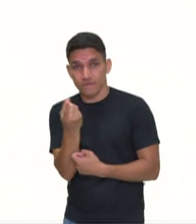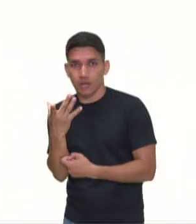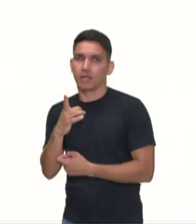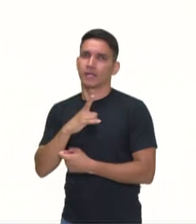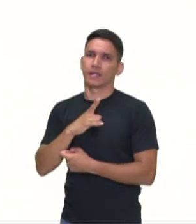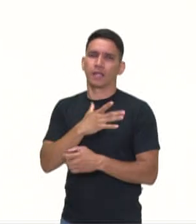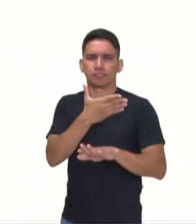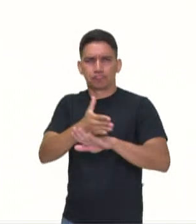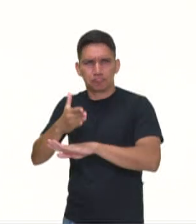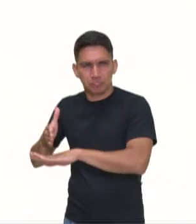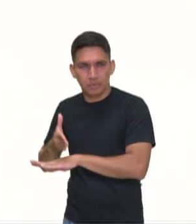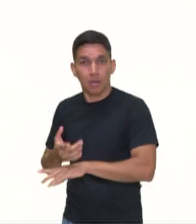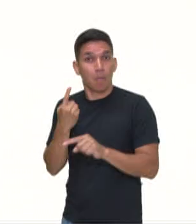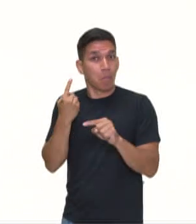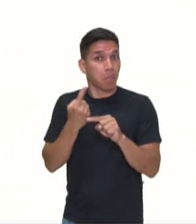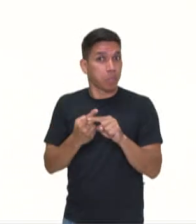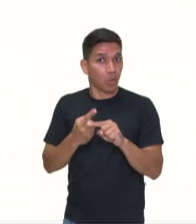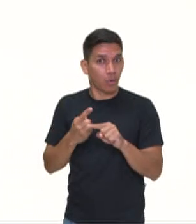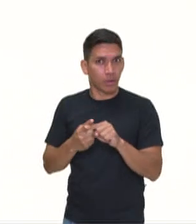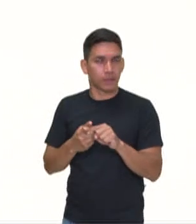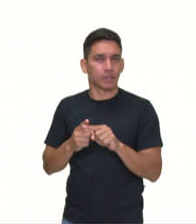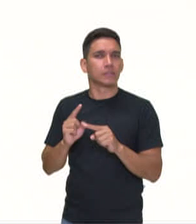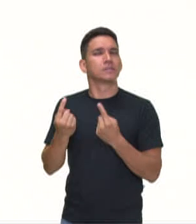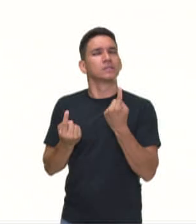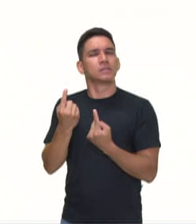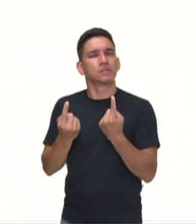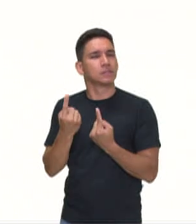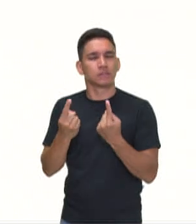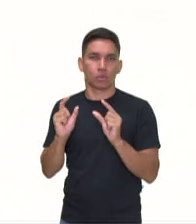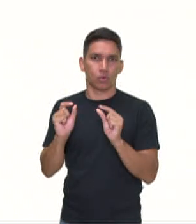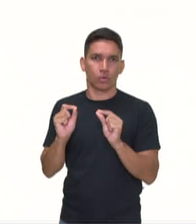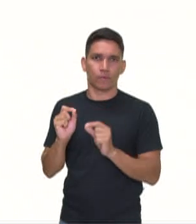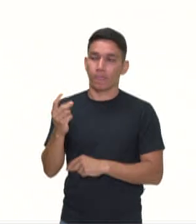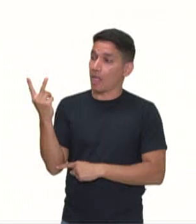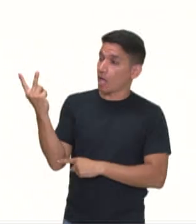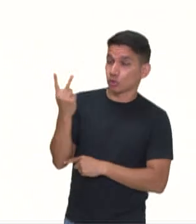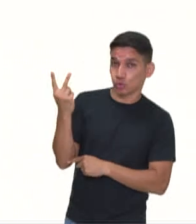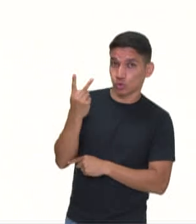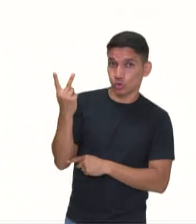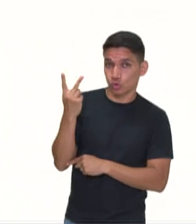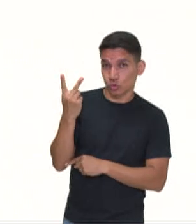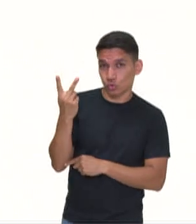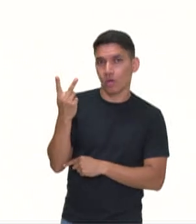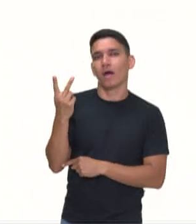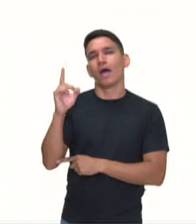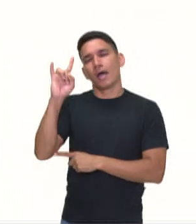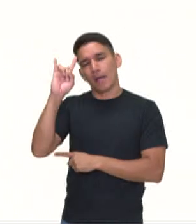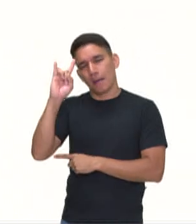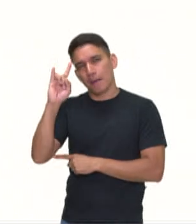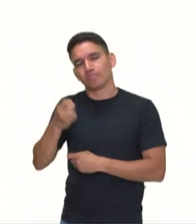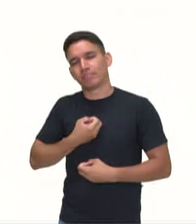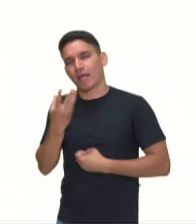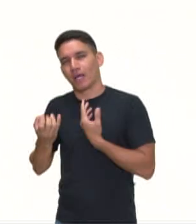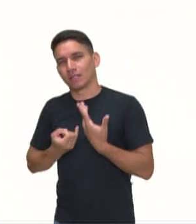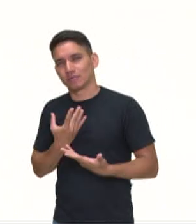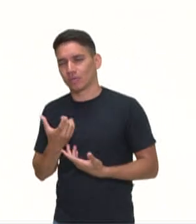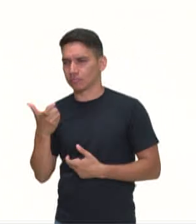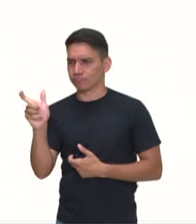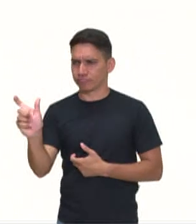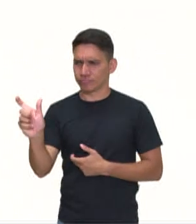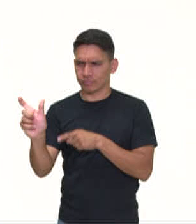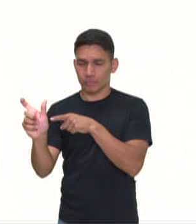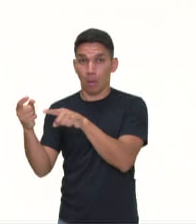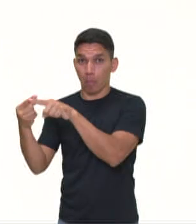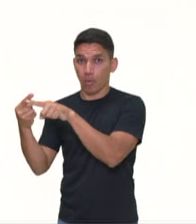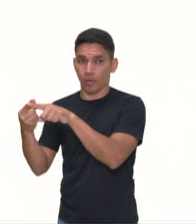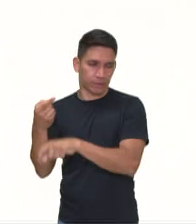depressed, because and so. A ideia das duas expressões, porque e então. Na frase,